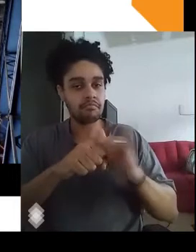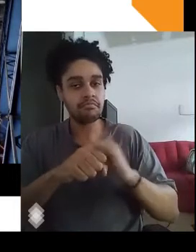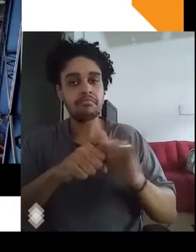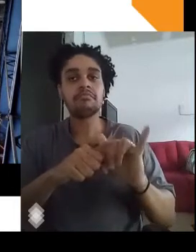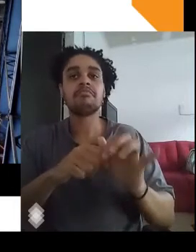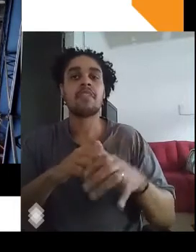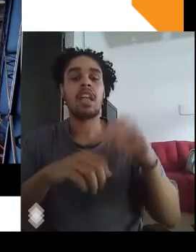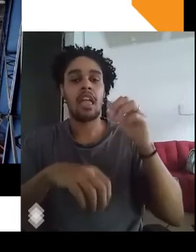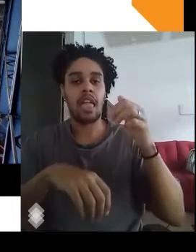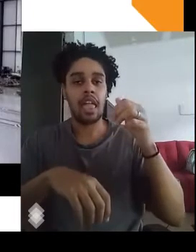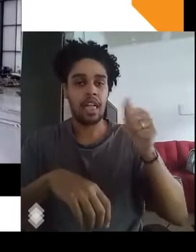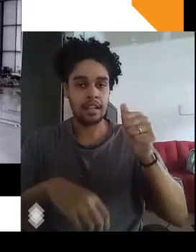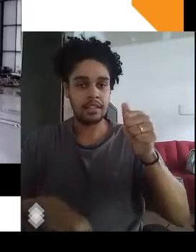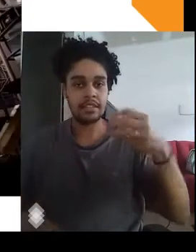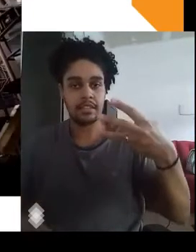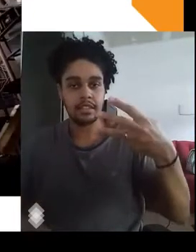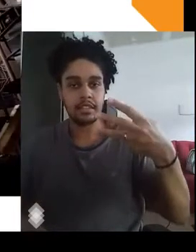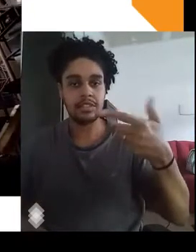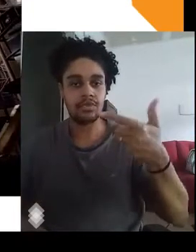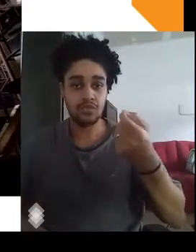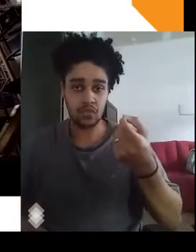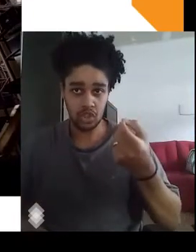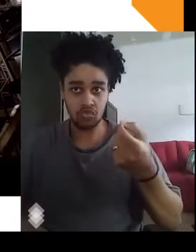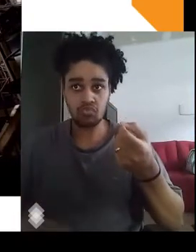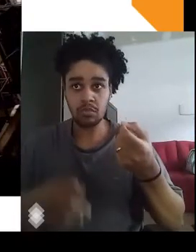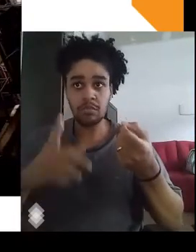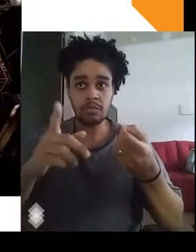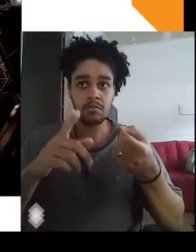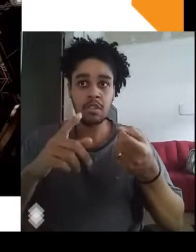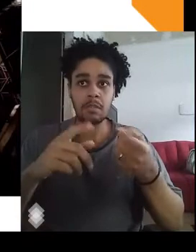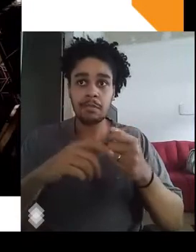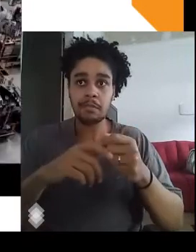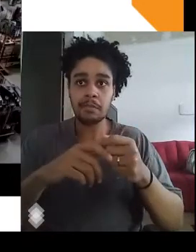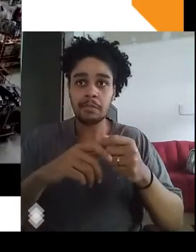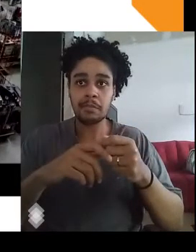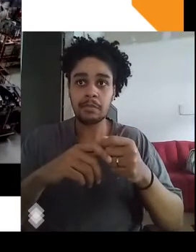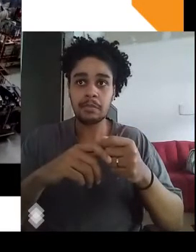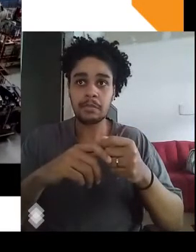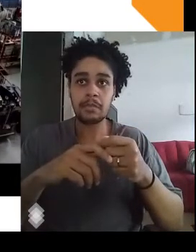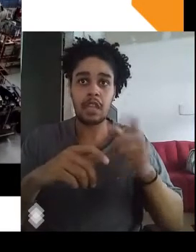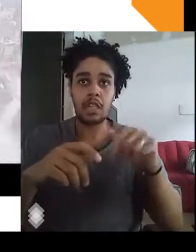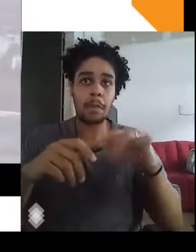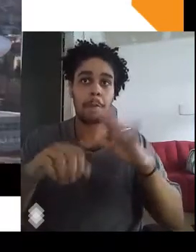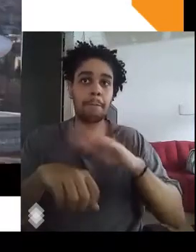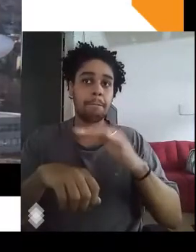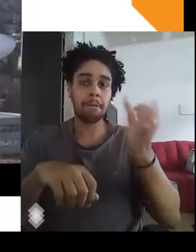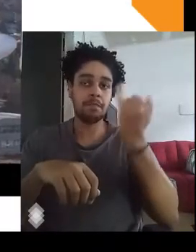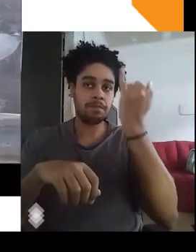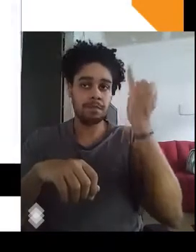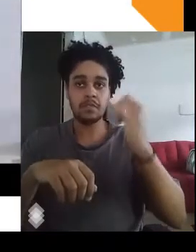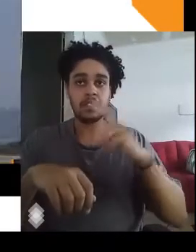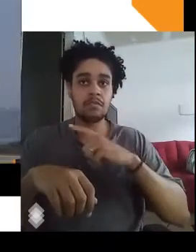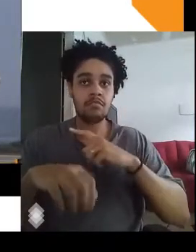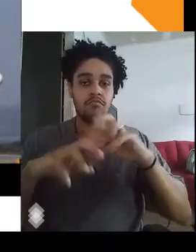aviões. O A320 é a família de aeronaves mais vendida pela Airbus atualmente. São, na verdade, 4 variações desse modelo: o A318,